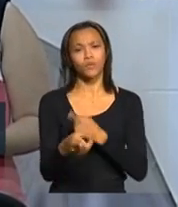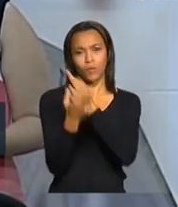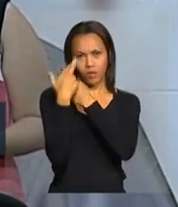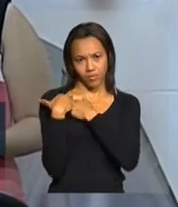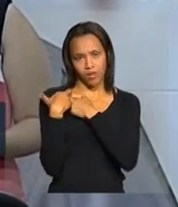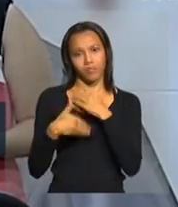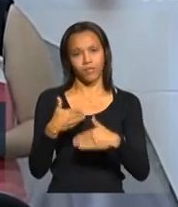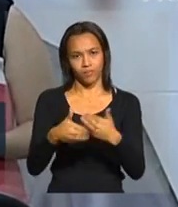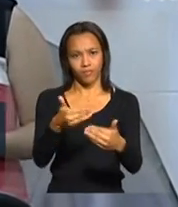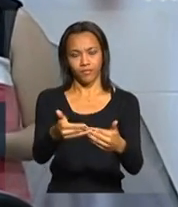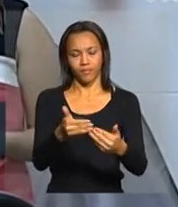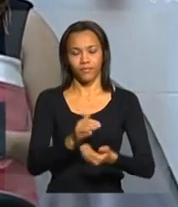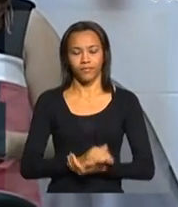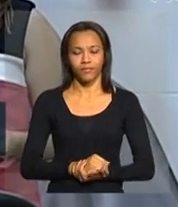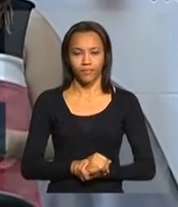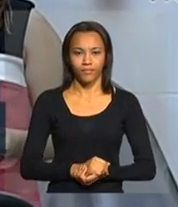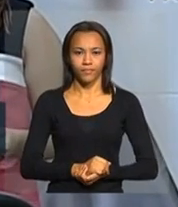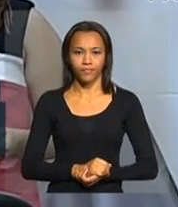nesse processo.